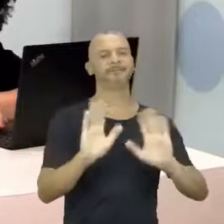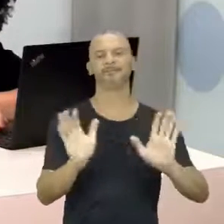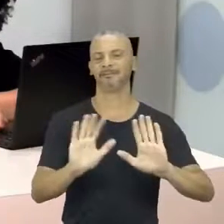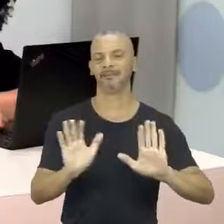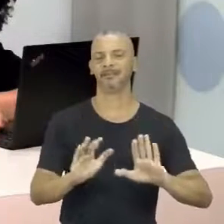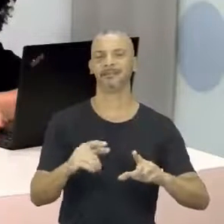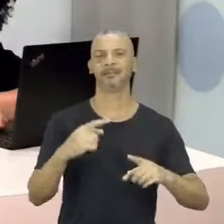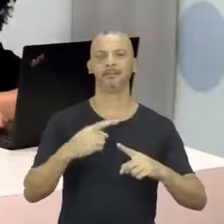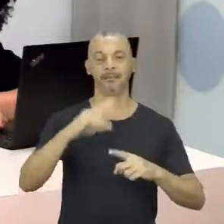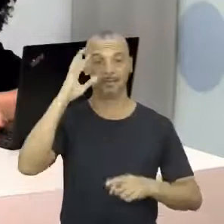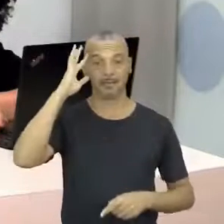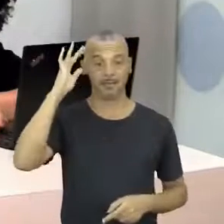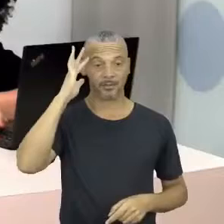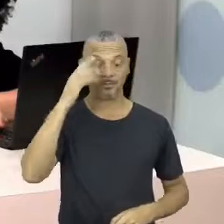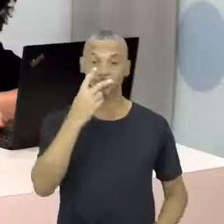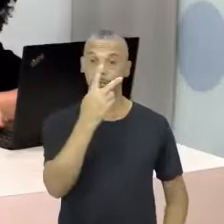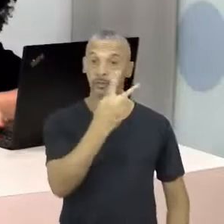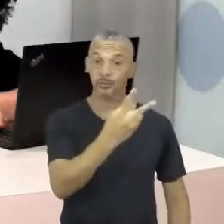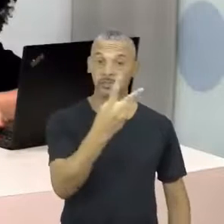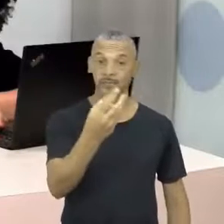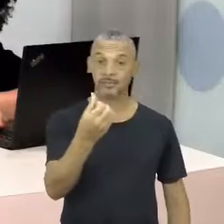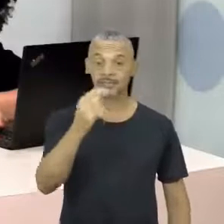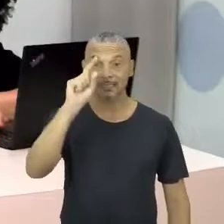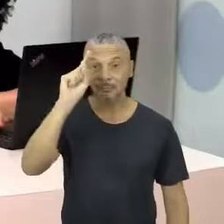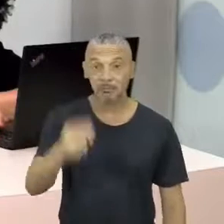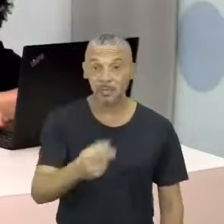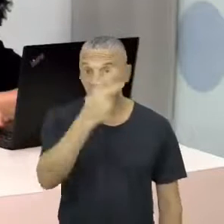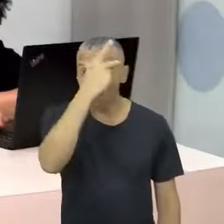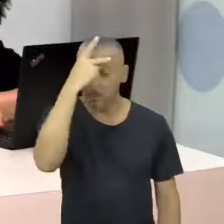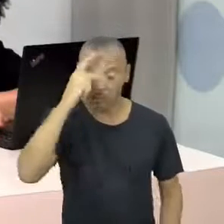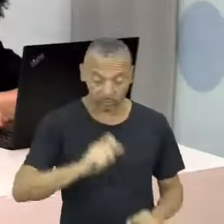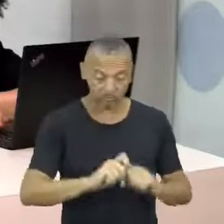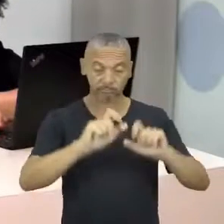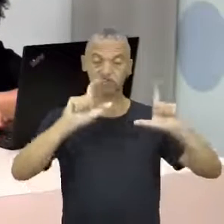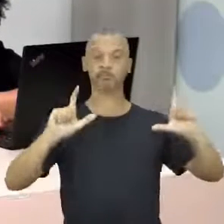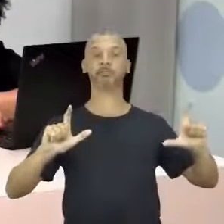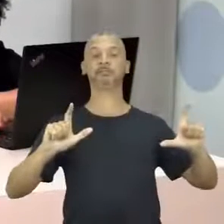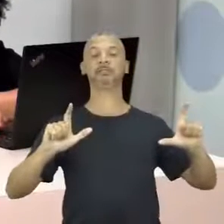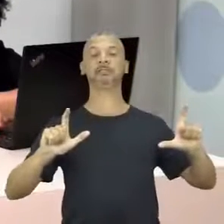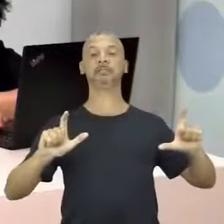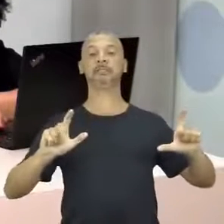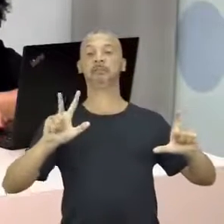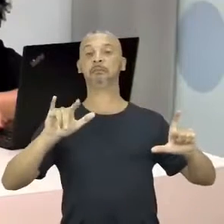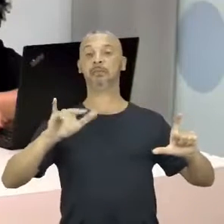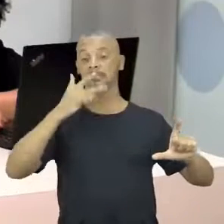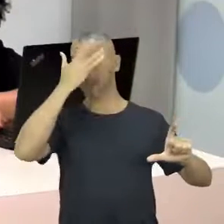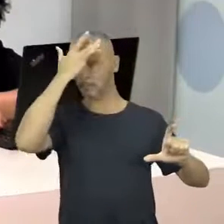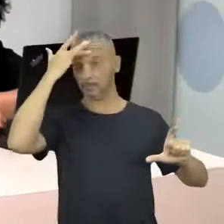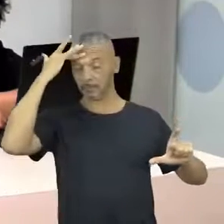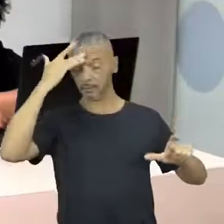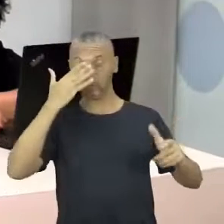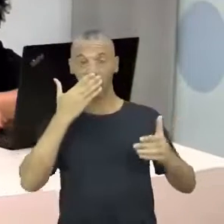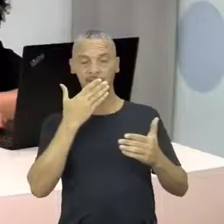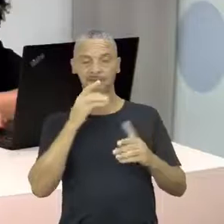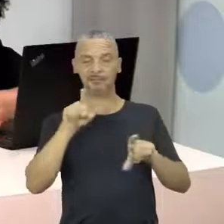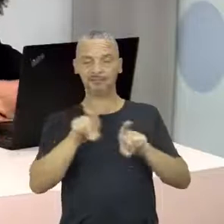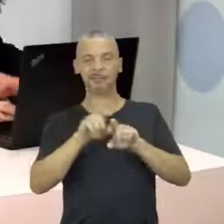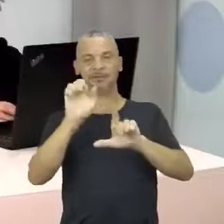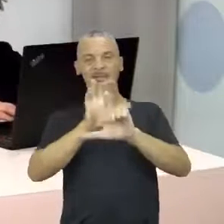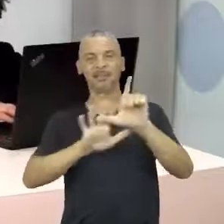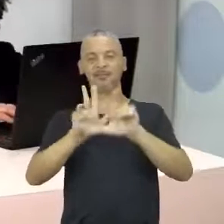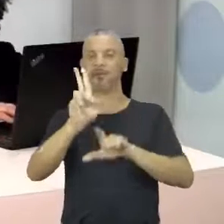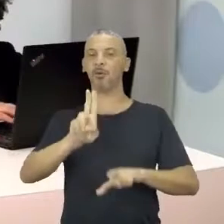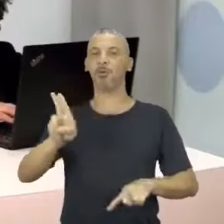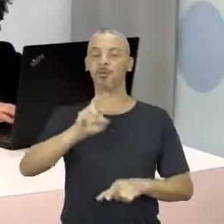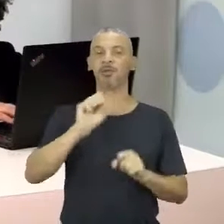pensa, né, 226 mil pessoas, né, mais toda a rede que trabalha, que utiliza da mesma plataforma, então